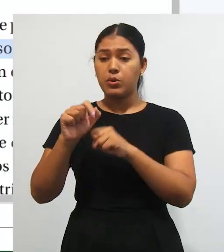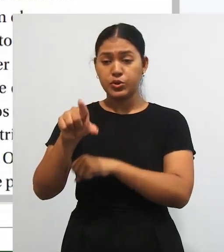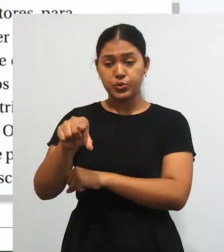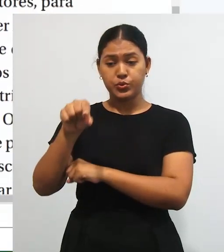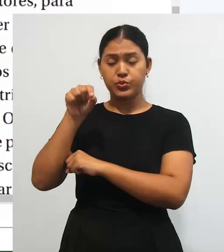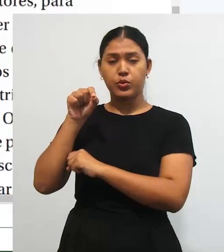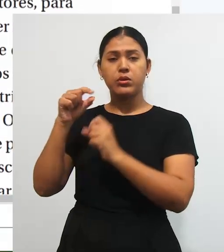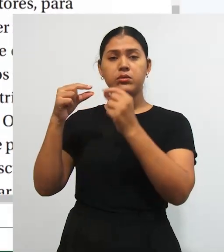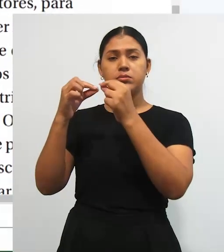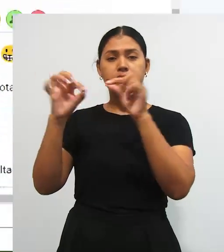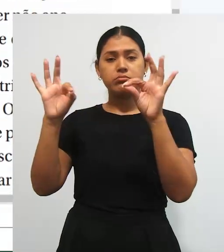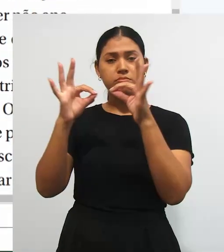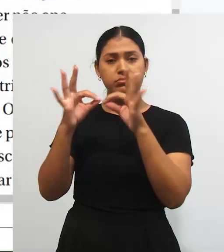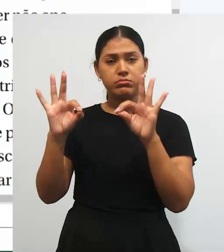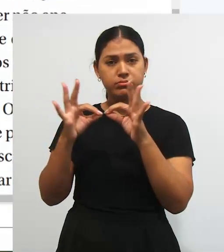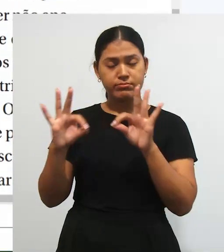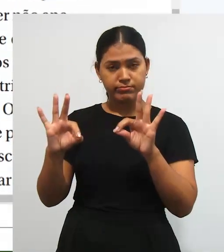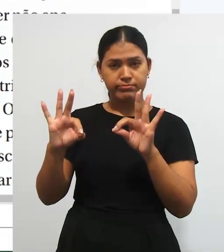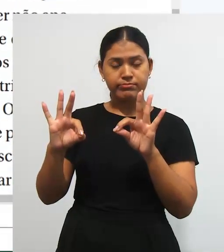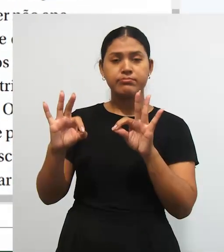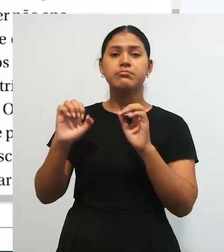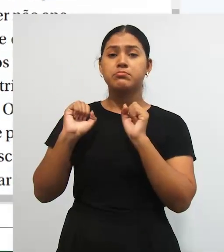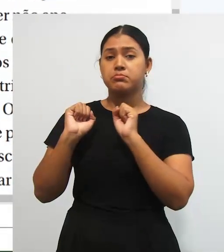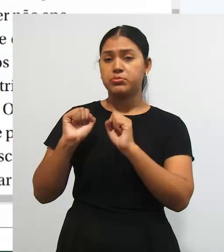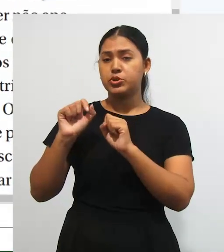selecionar trechos.